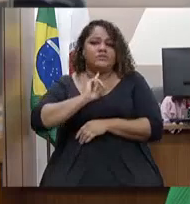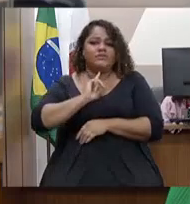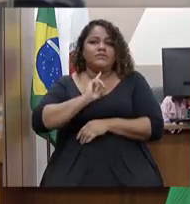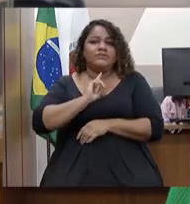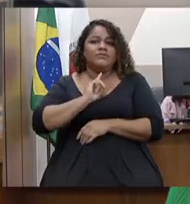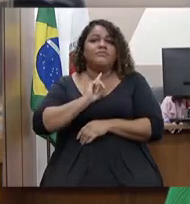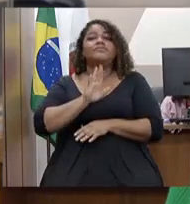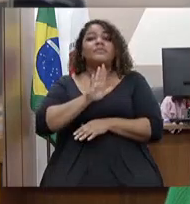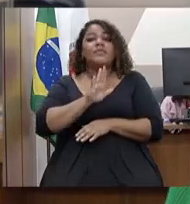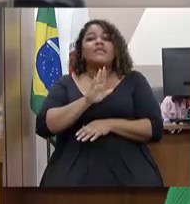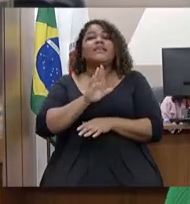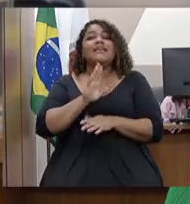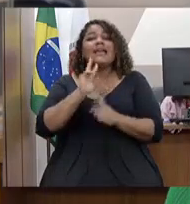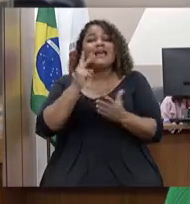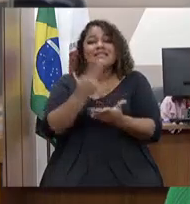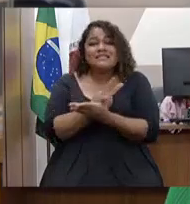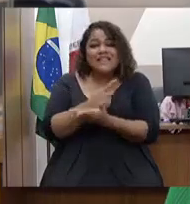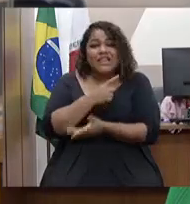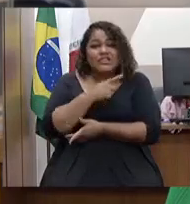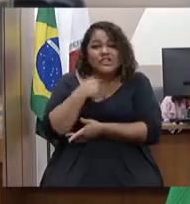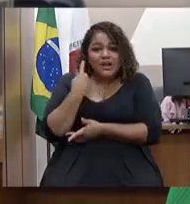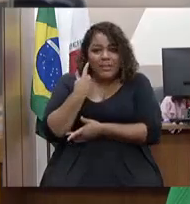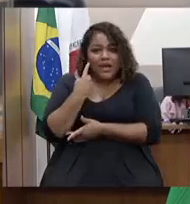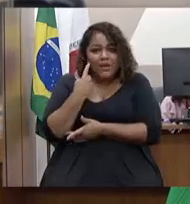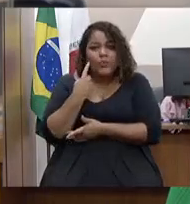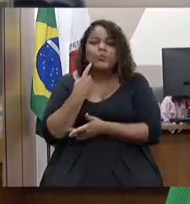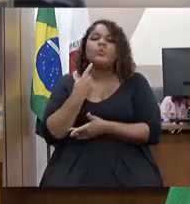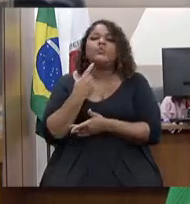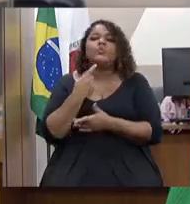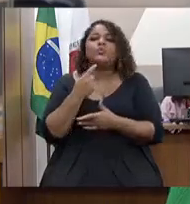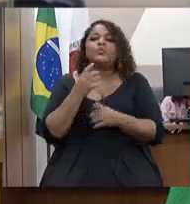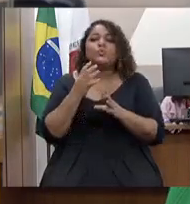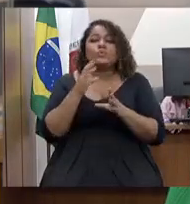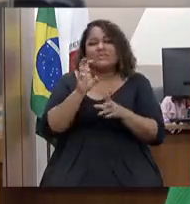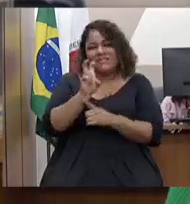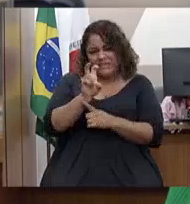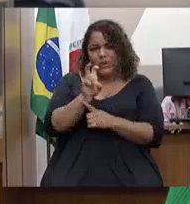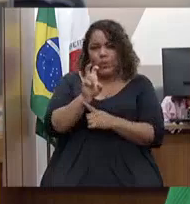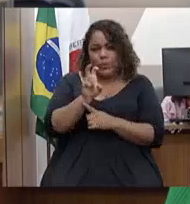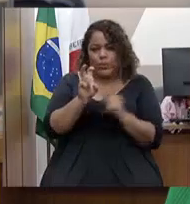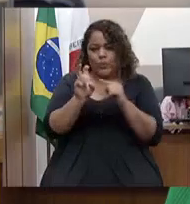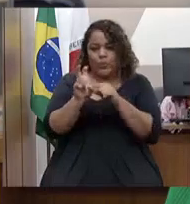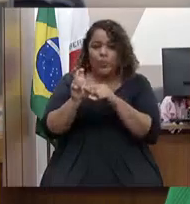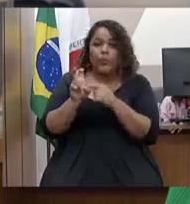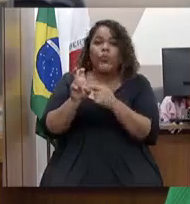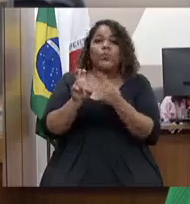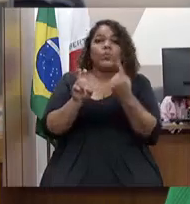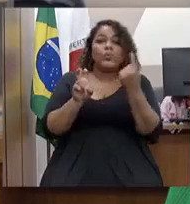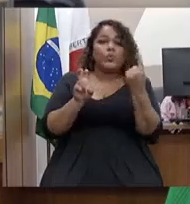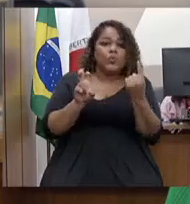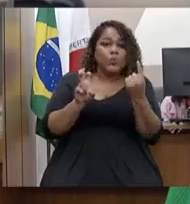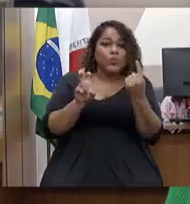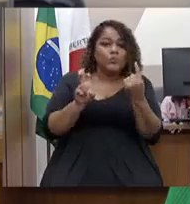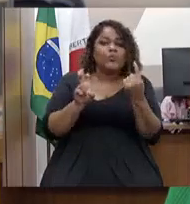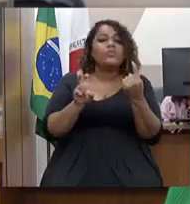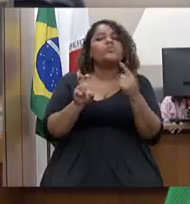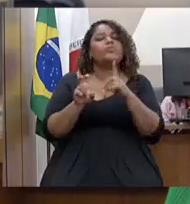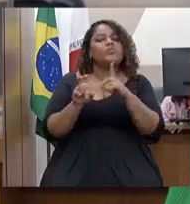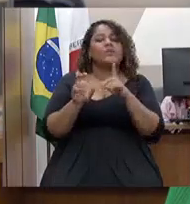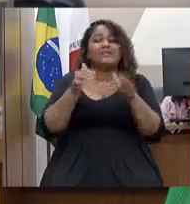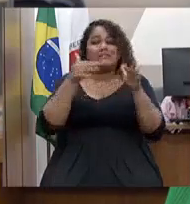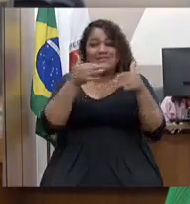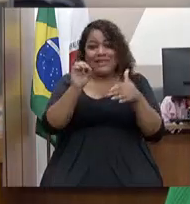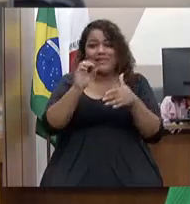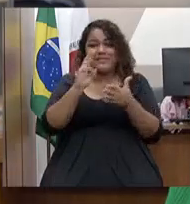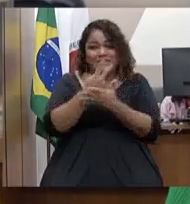mineiros morrem em decorrência de acidente de trabalho E aí nós deixamos um alerta Com base no que aponta